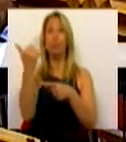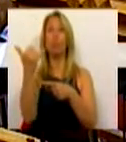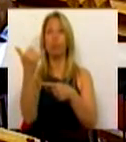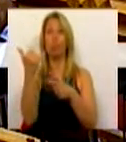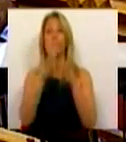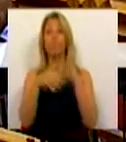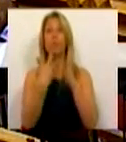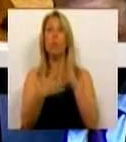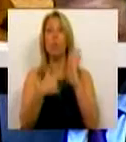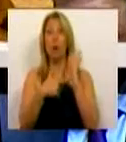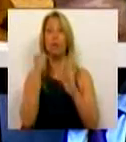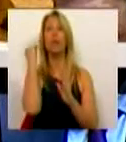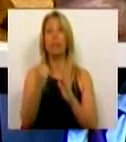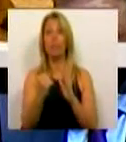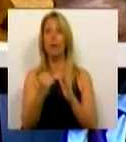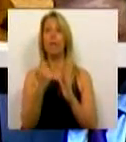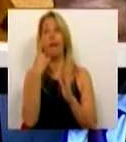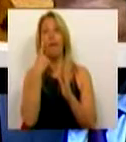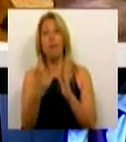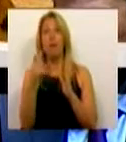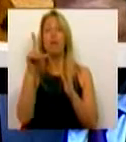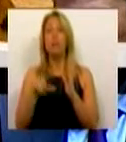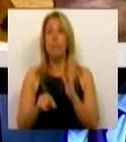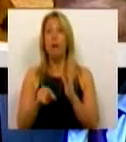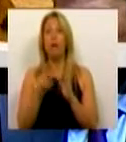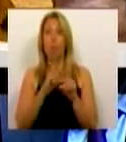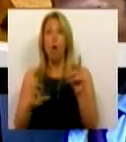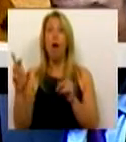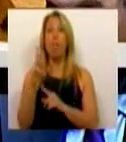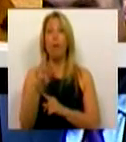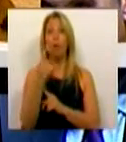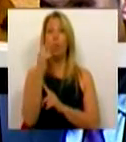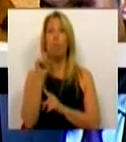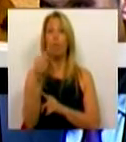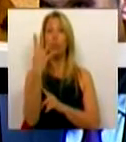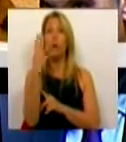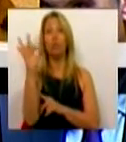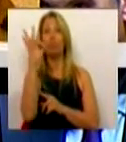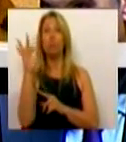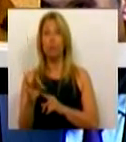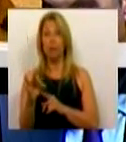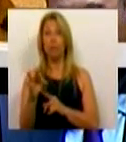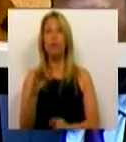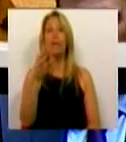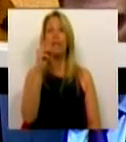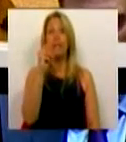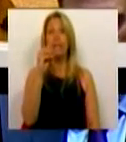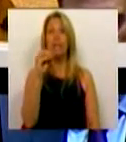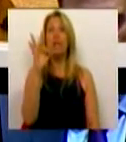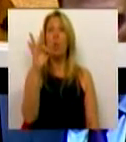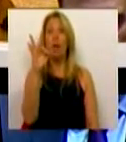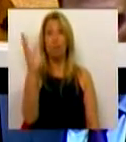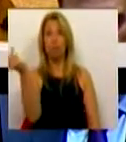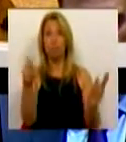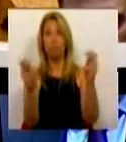neste quadro da criminalidade. Registou-se, inclusivamente, um aumento de 1,4%, mais 304